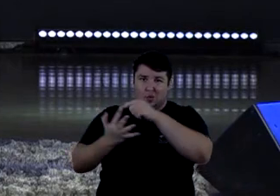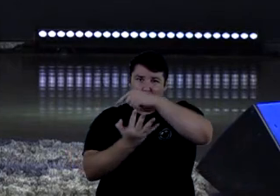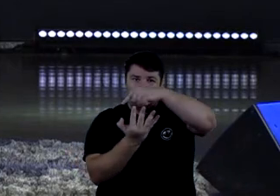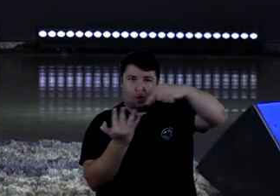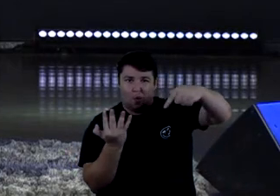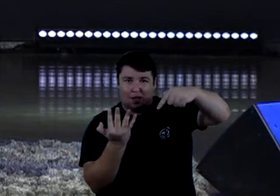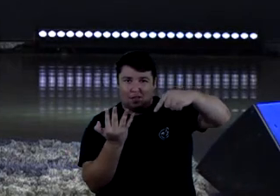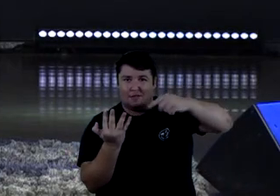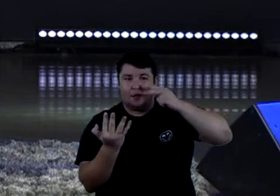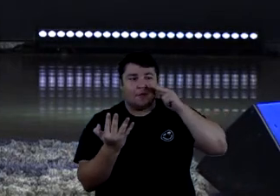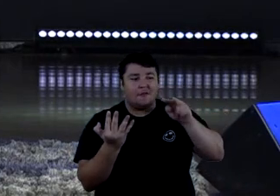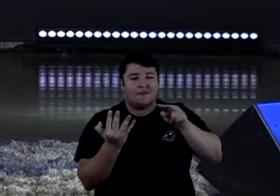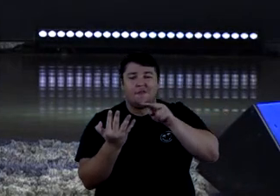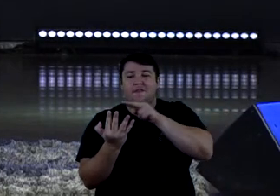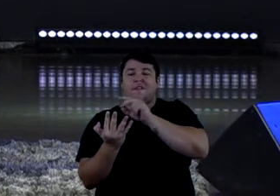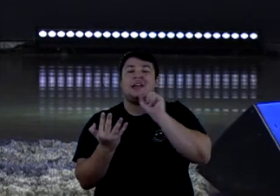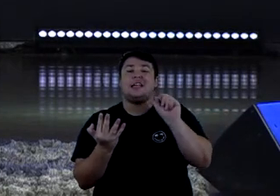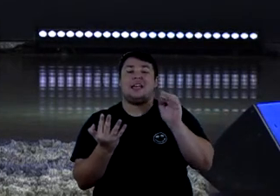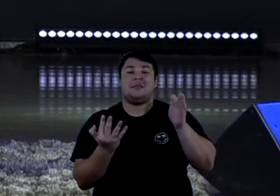Vamos ver quem é quem.